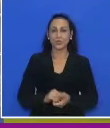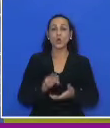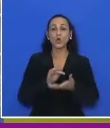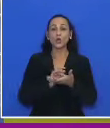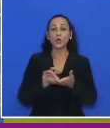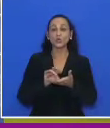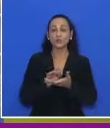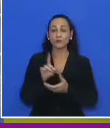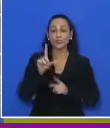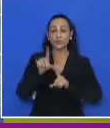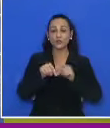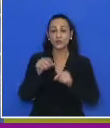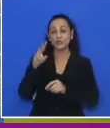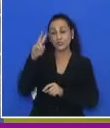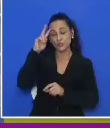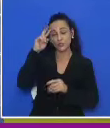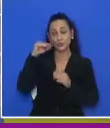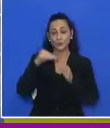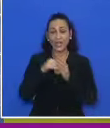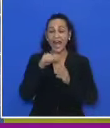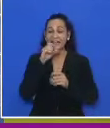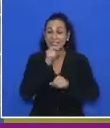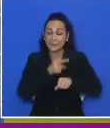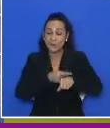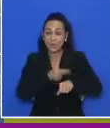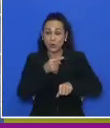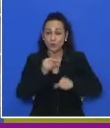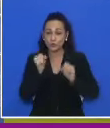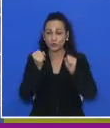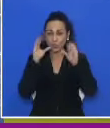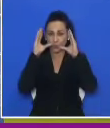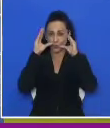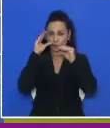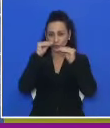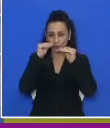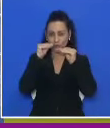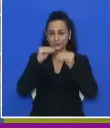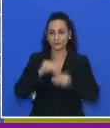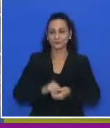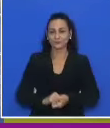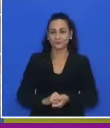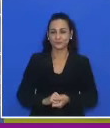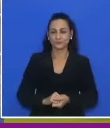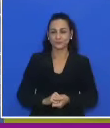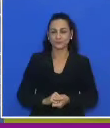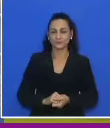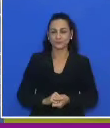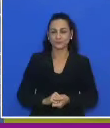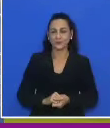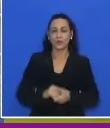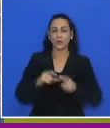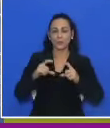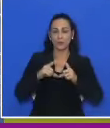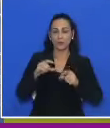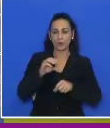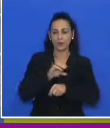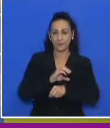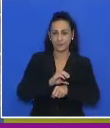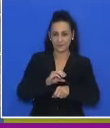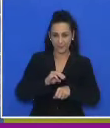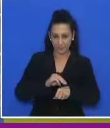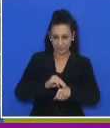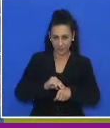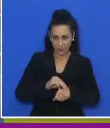Loto Fácil com sorteios de segunda a sábado, sempre a partir das 8 da noite. Bola marrom, número 14.